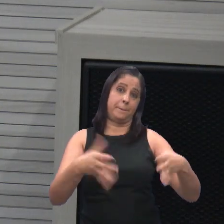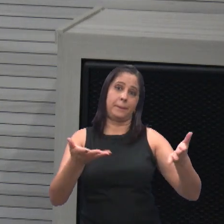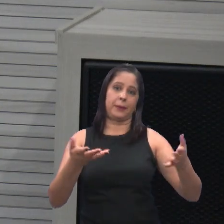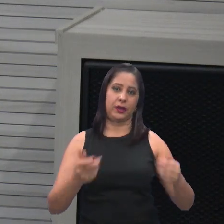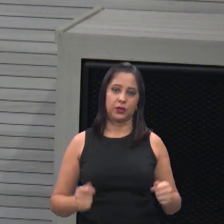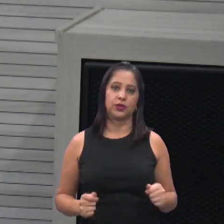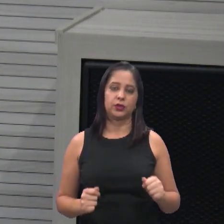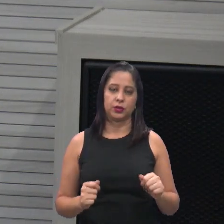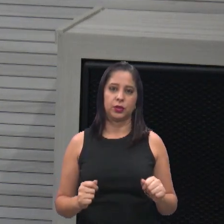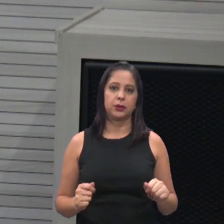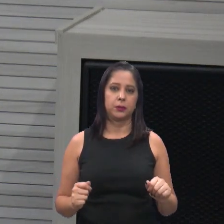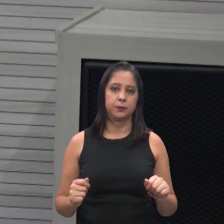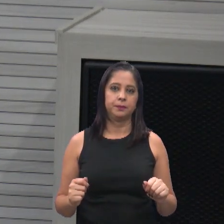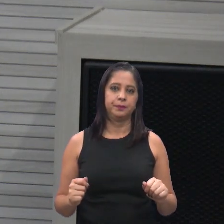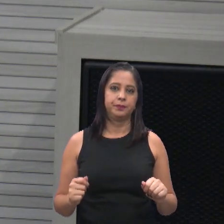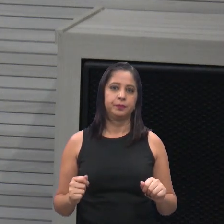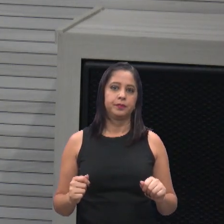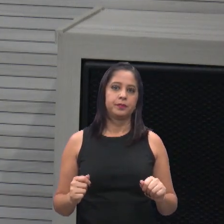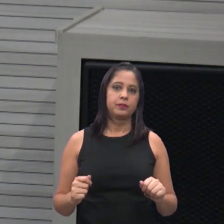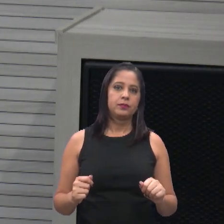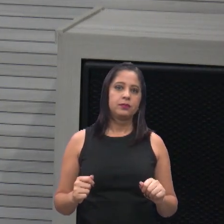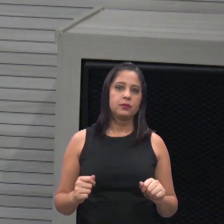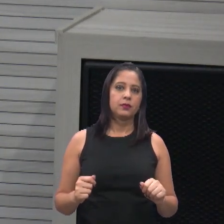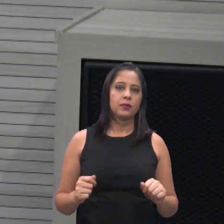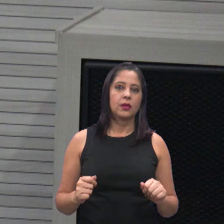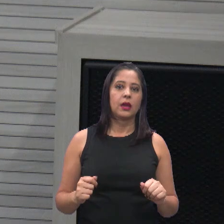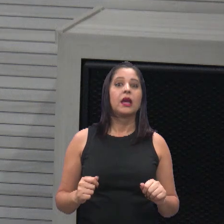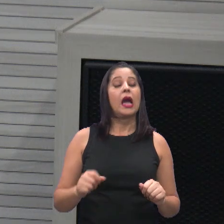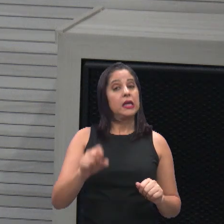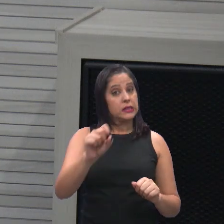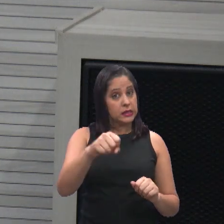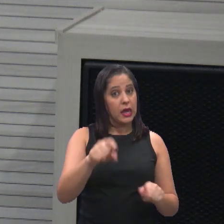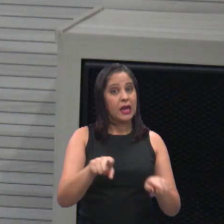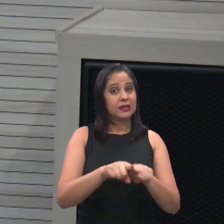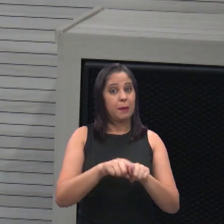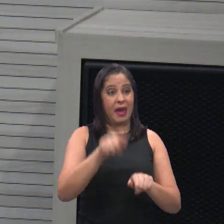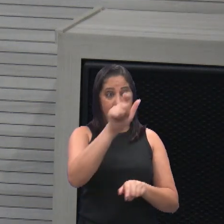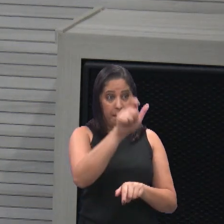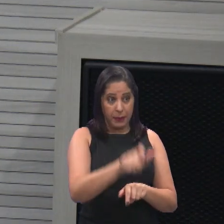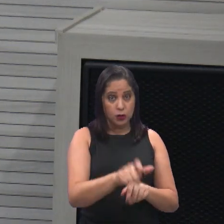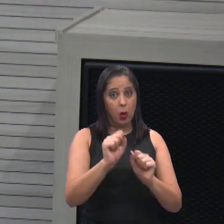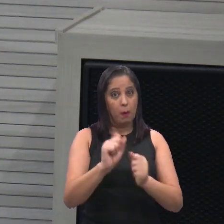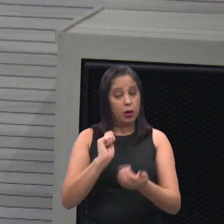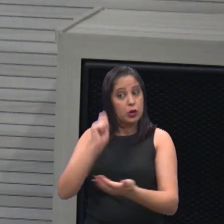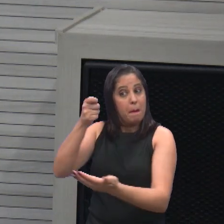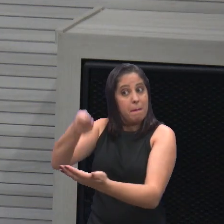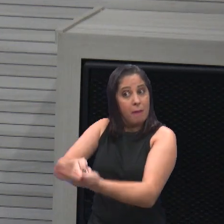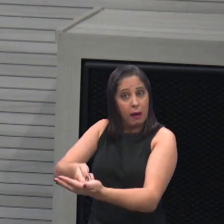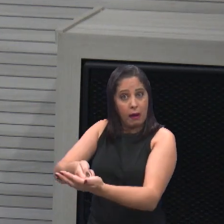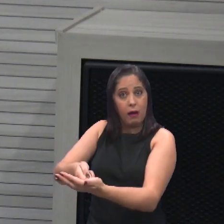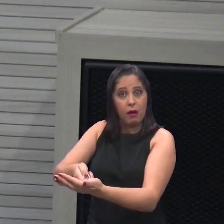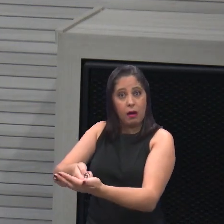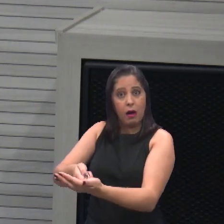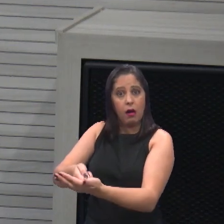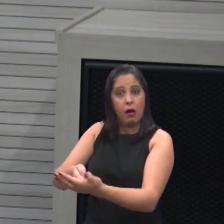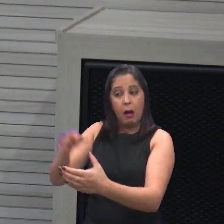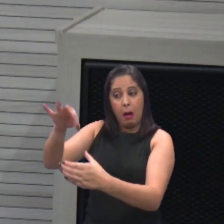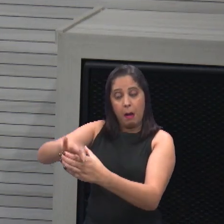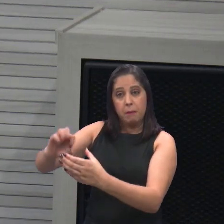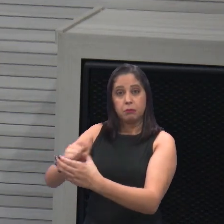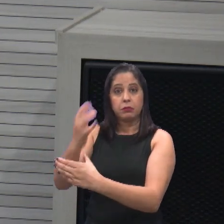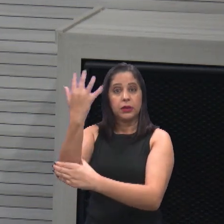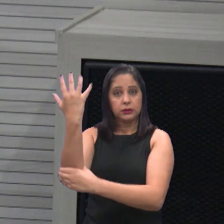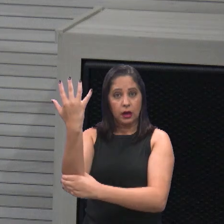até você, acho que vai ter um custo, para a pessoa pode pagar para a prefeitura plantar em outro local. Então, olha que legal isso, pode vir pelo